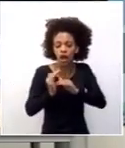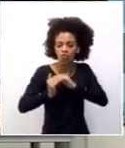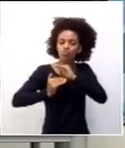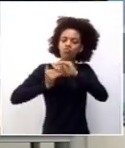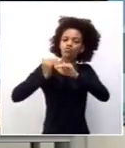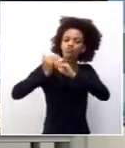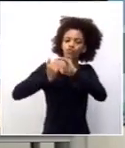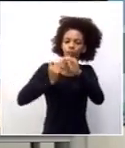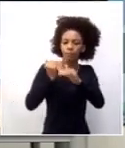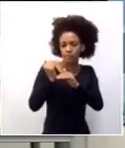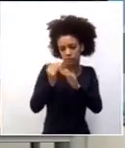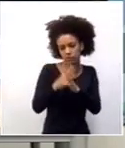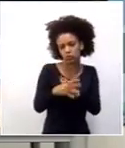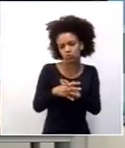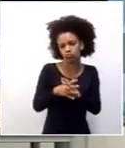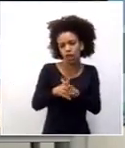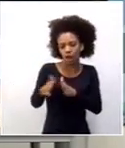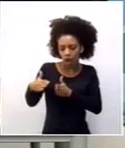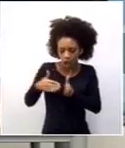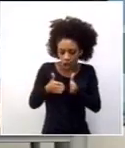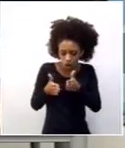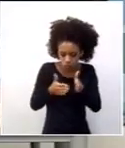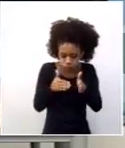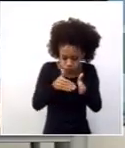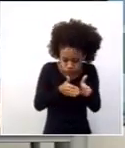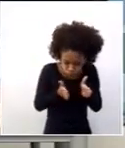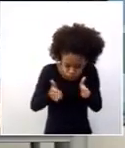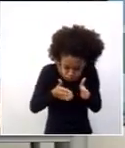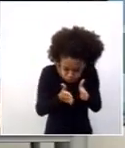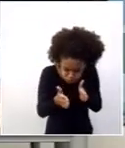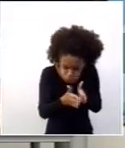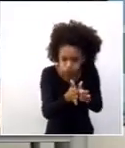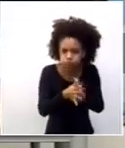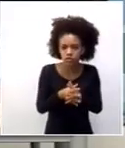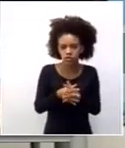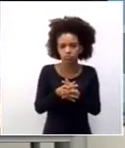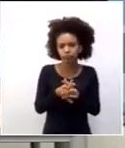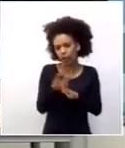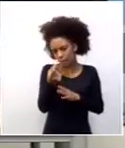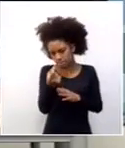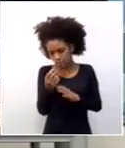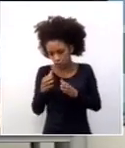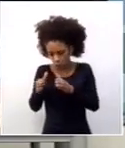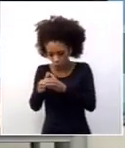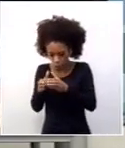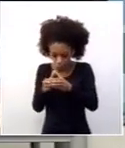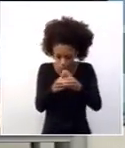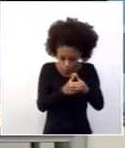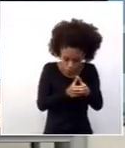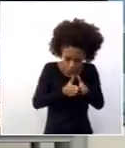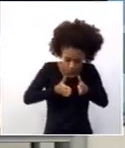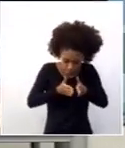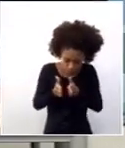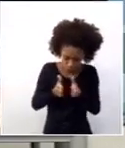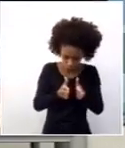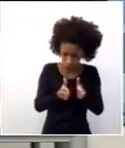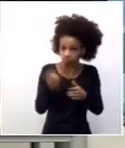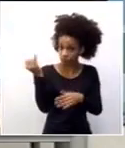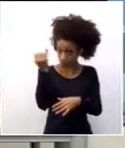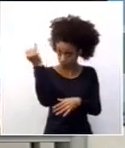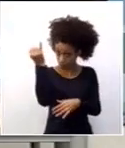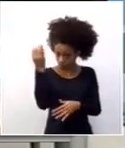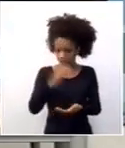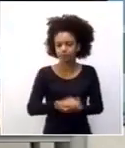desenvolvimento próximo a rios. Então, são povos que vão estar associados aos rios. Isso é importante. Vamos continuar aqui, Vamos